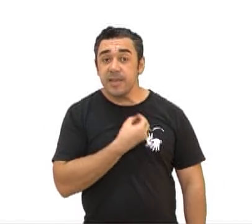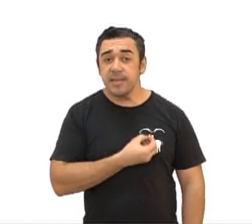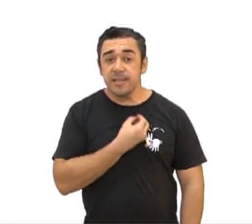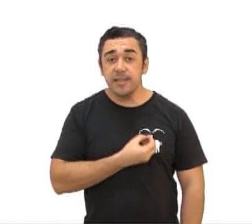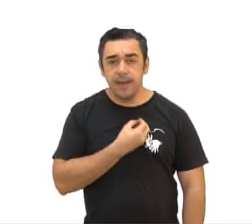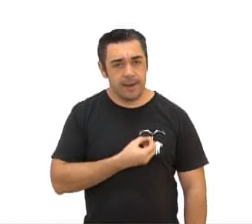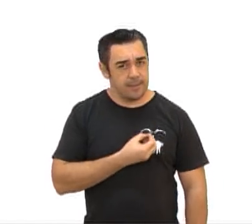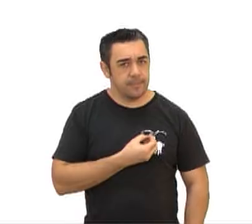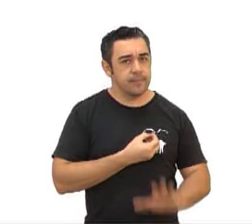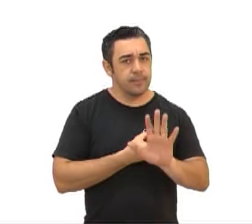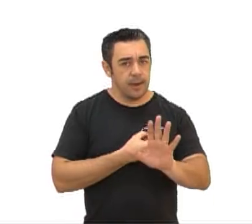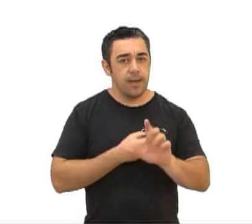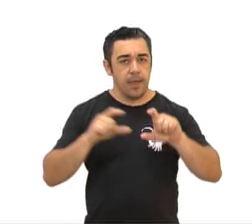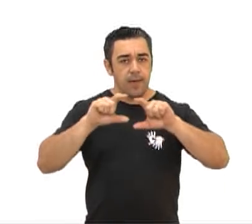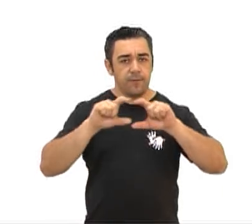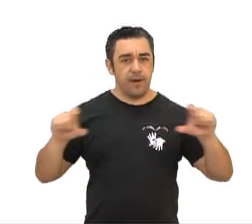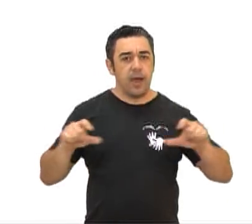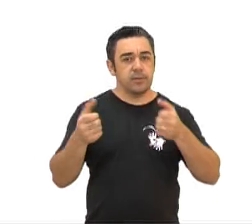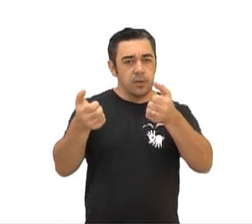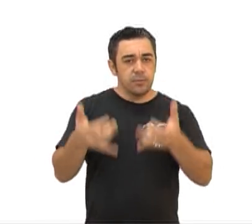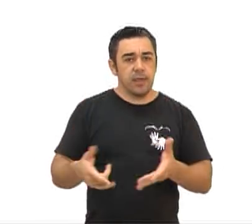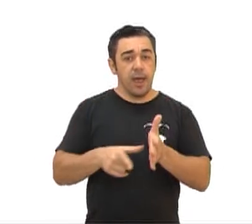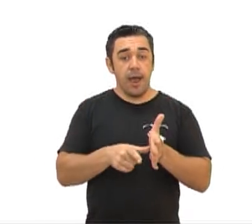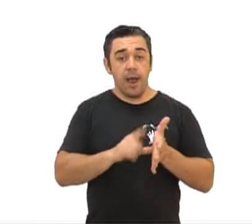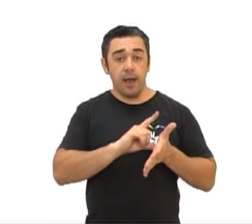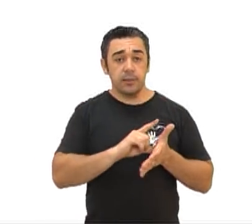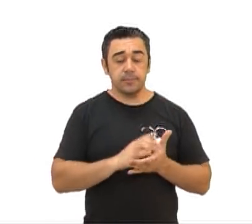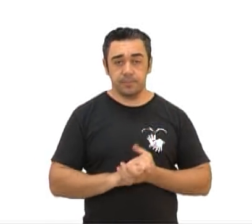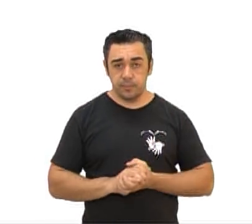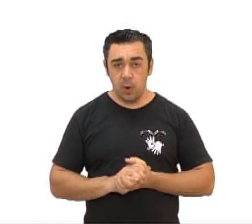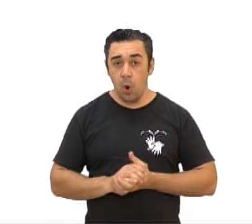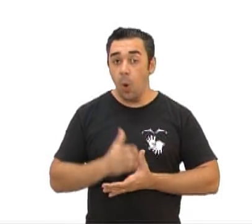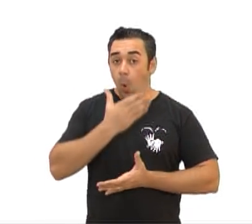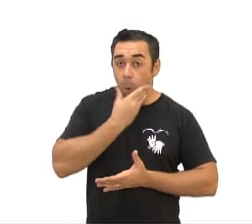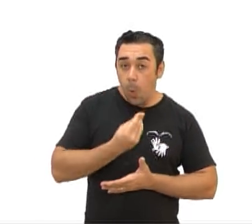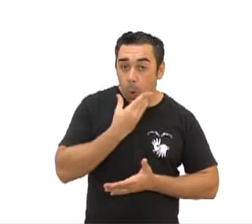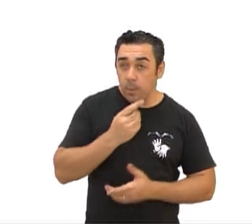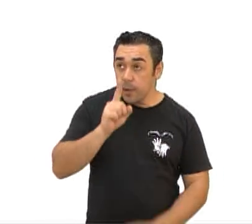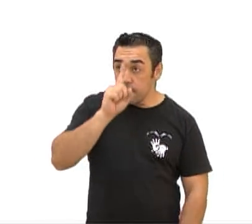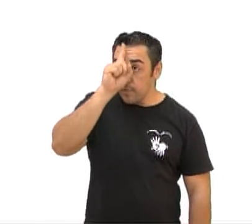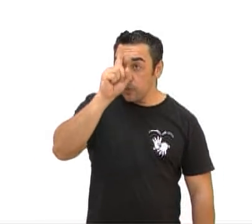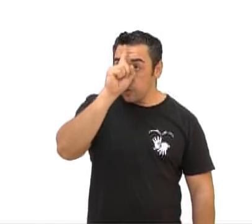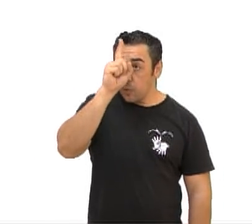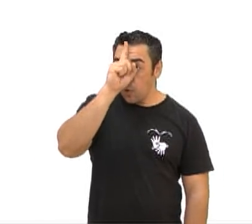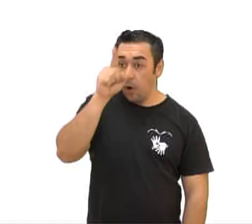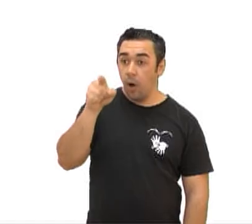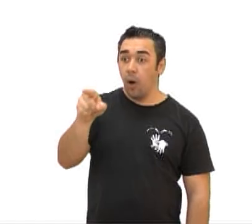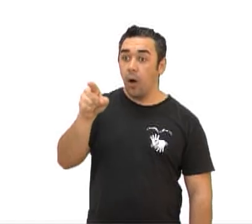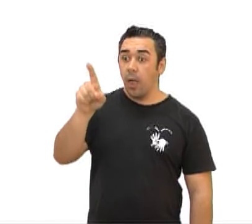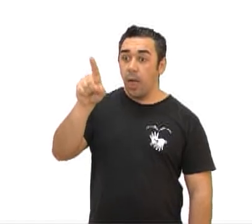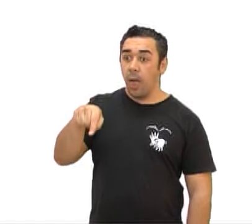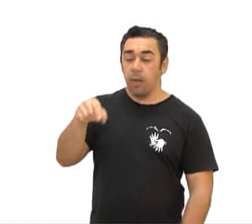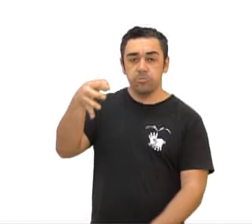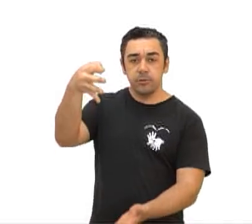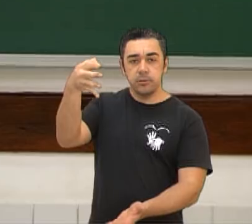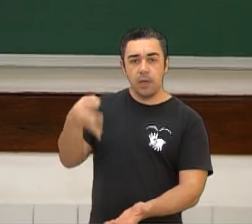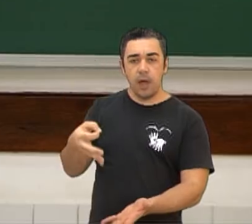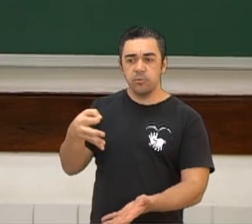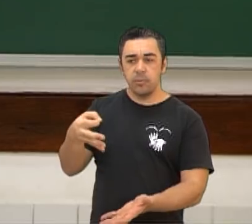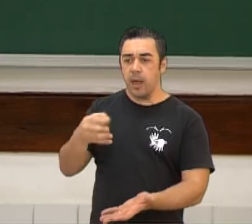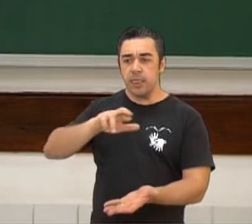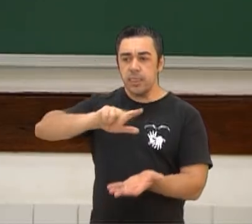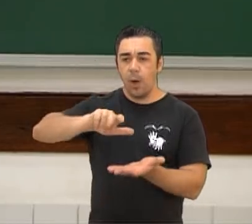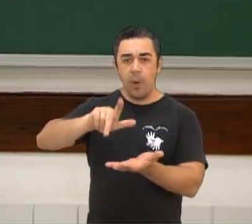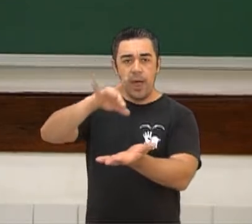aí vem a frase que eu citei no começo da aula, né? O homem inventou o ideal para negar o